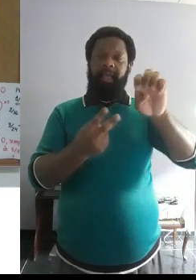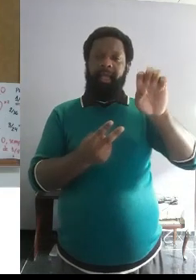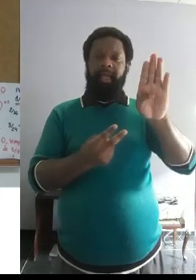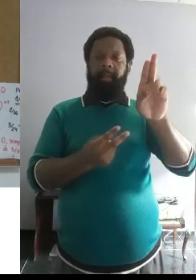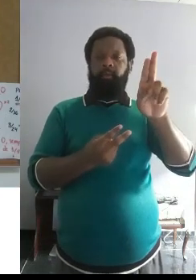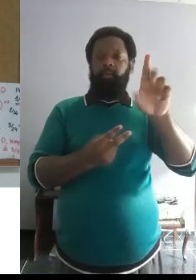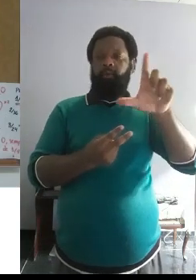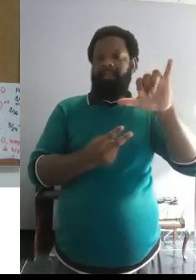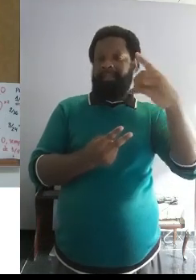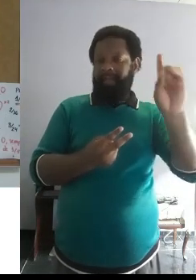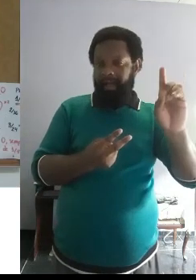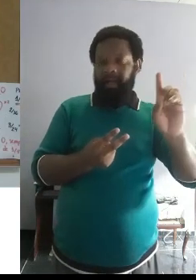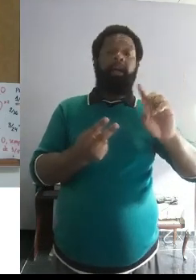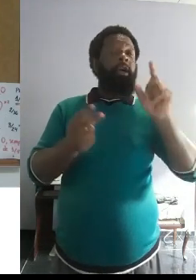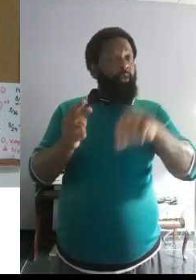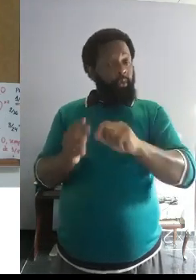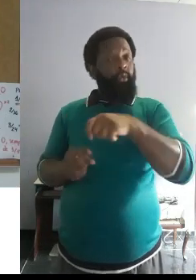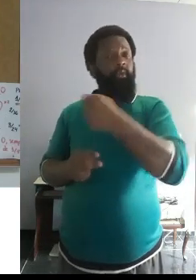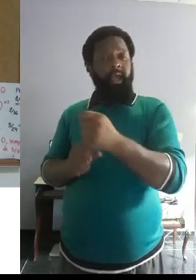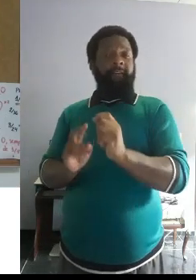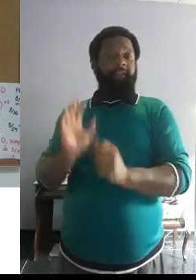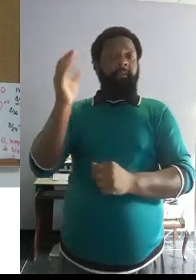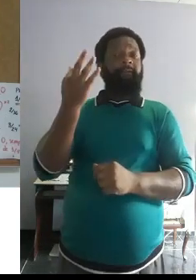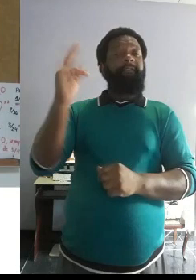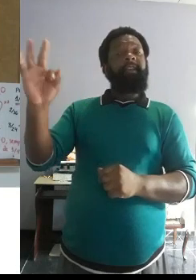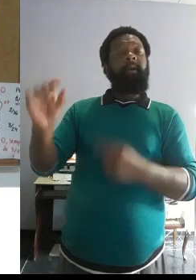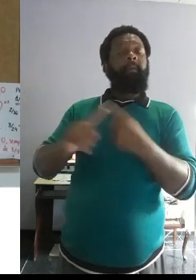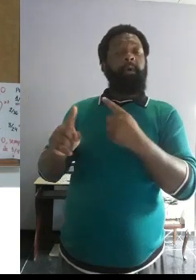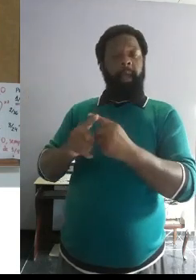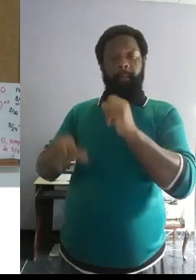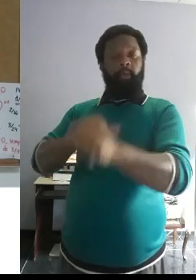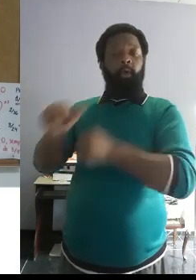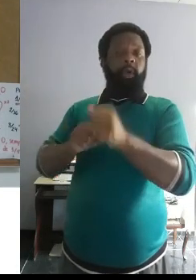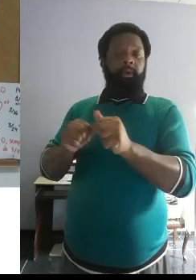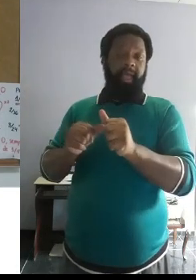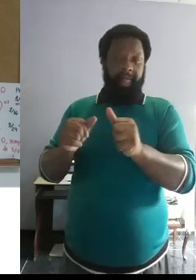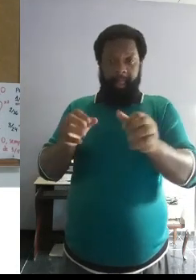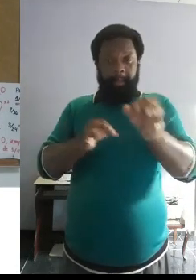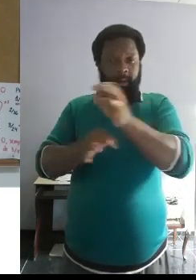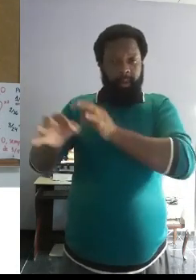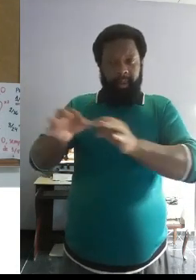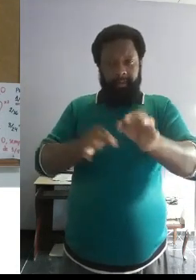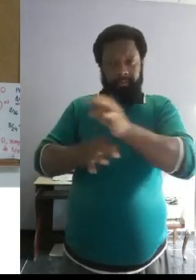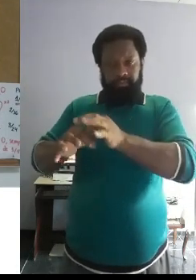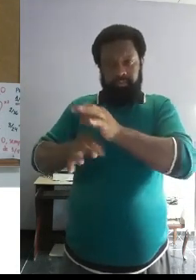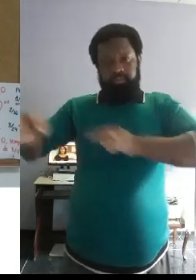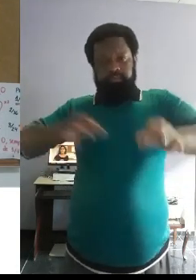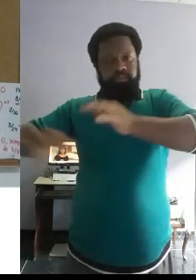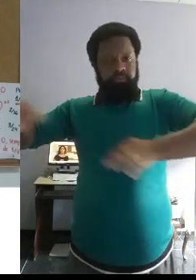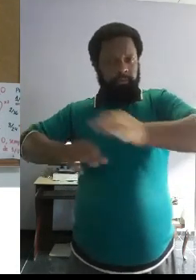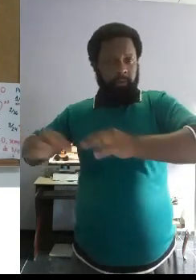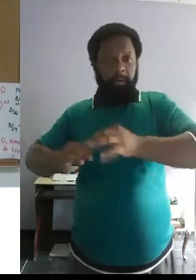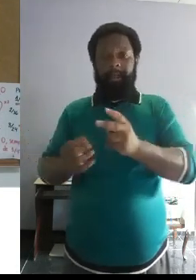todos esses exemplos são fenômenos físicos, porque o que muda é o grau de agregação e o grau de agitação, mas não